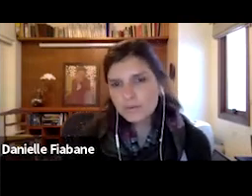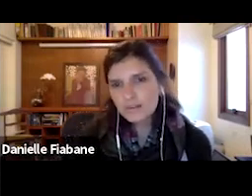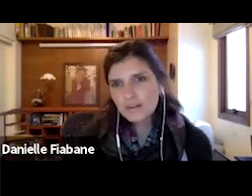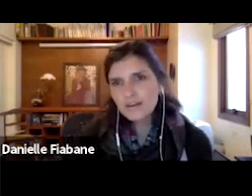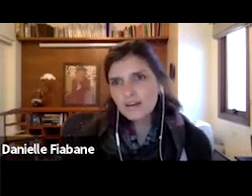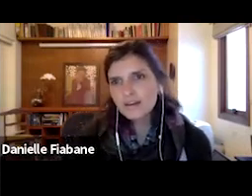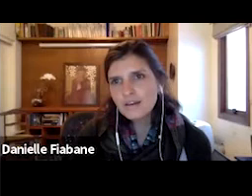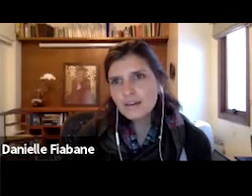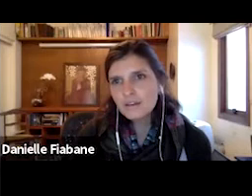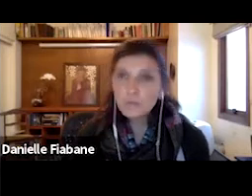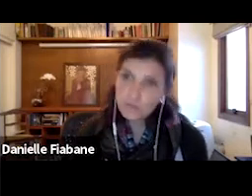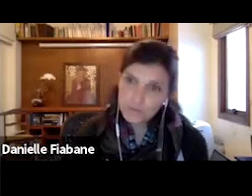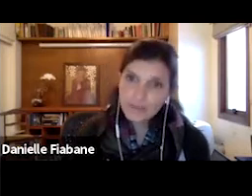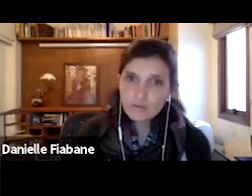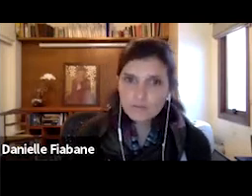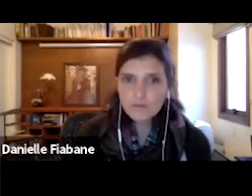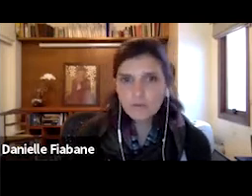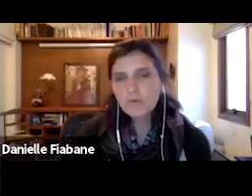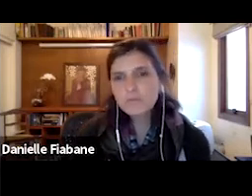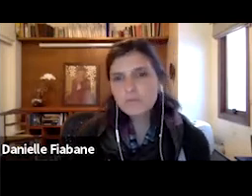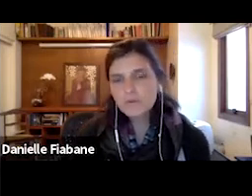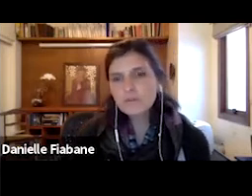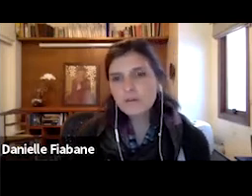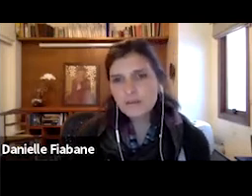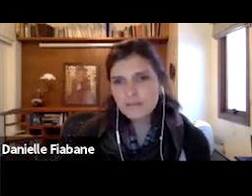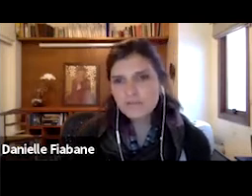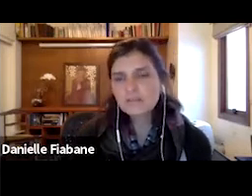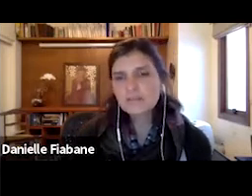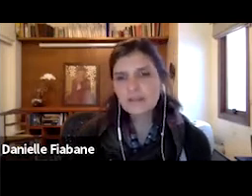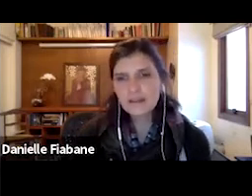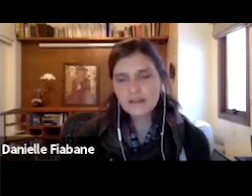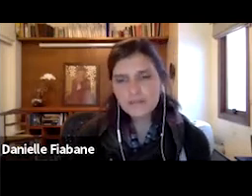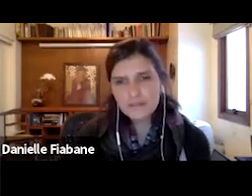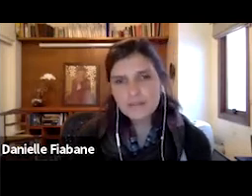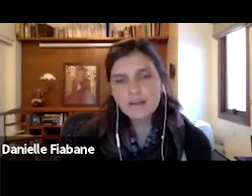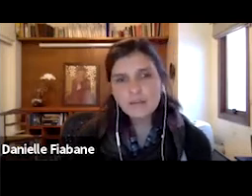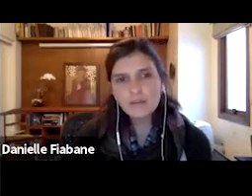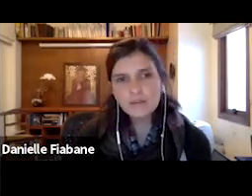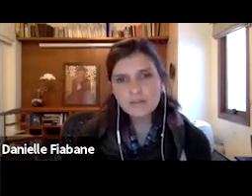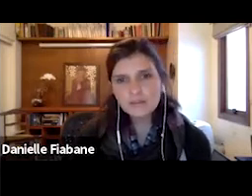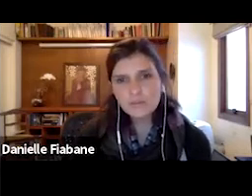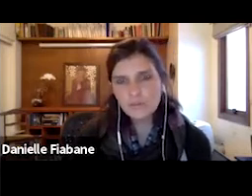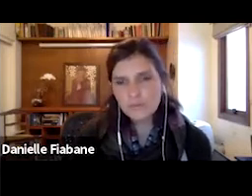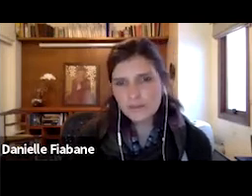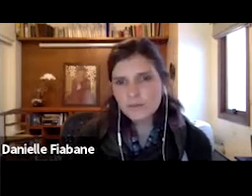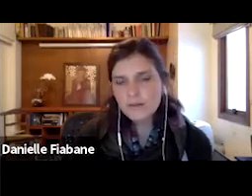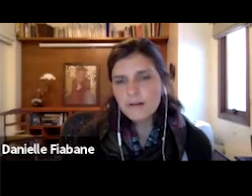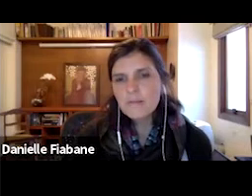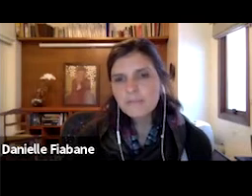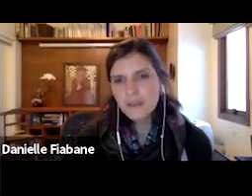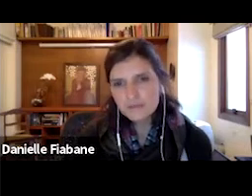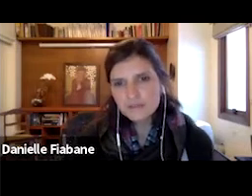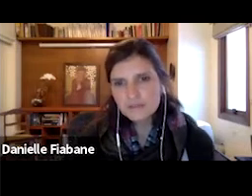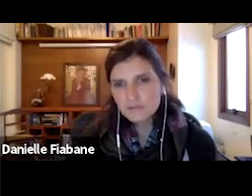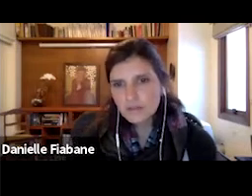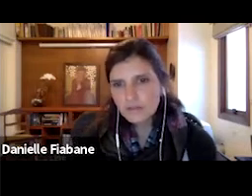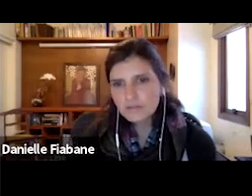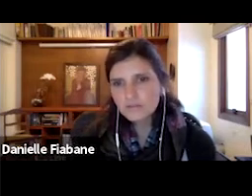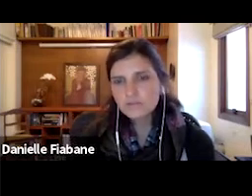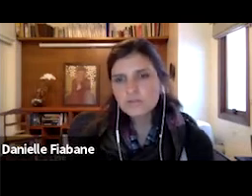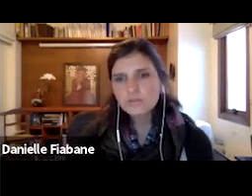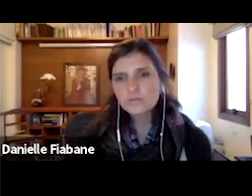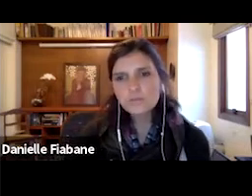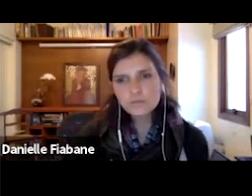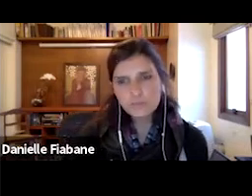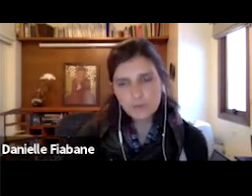apoio. Que o movimento conta com apoio, por consequência, a força-tarefa e a elaboração desse documento da Fundação José Luiz